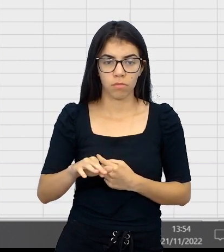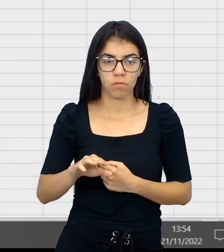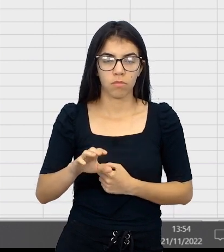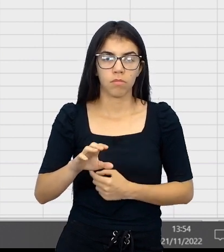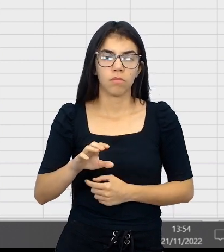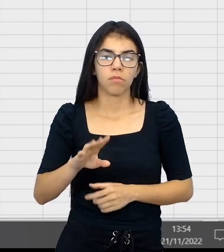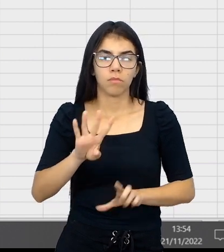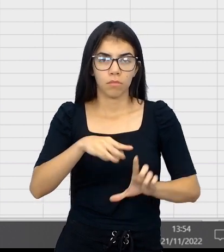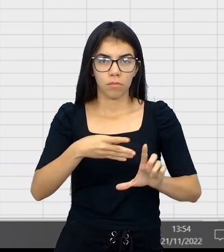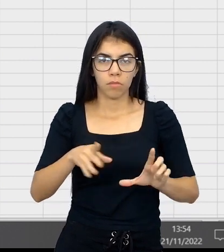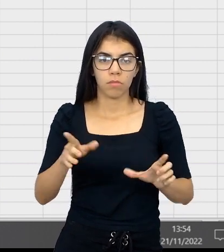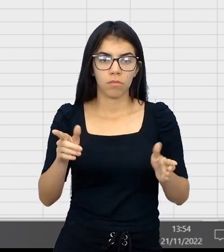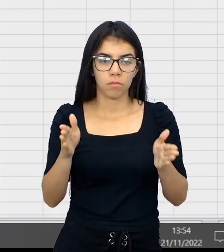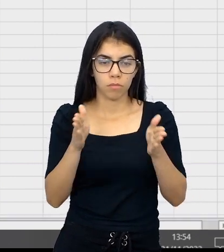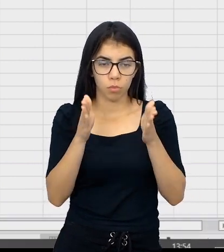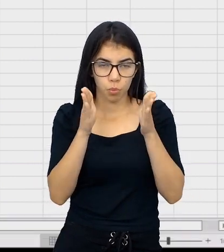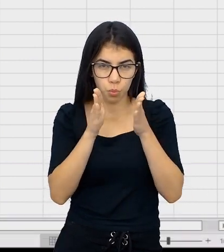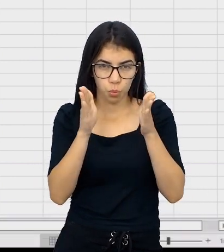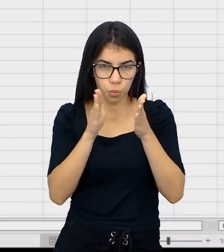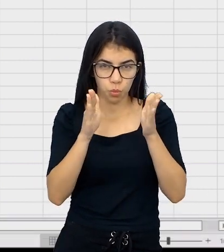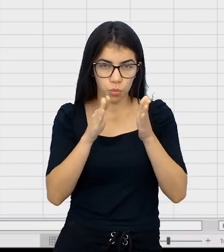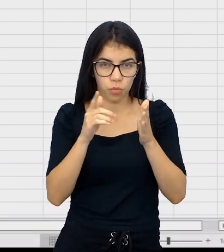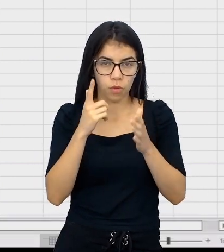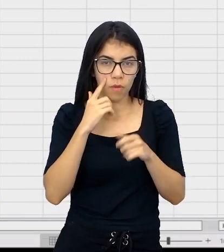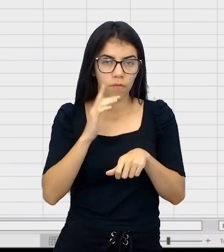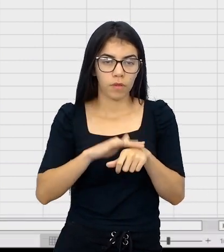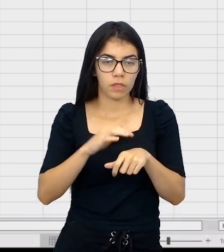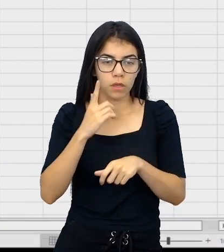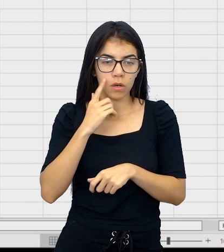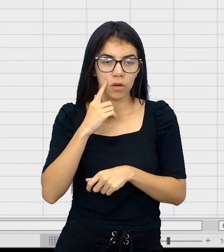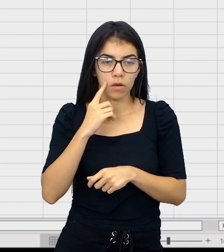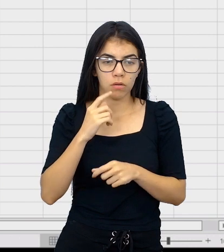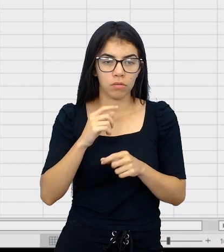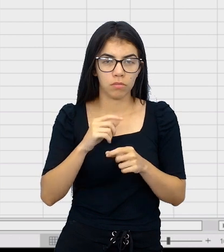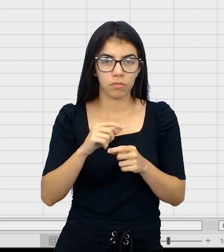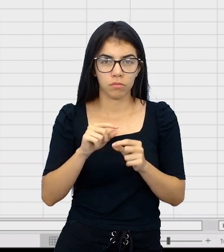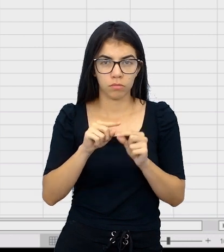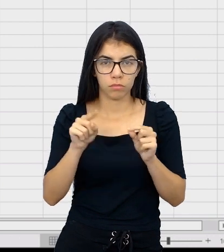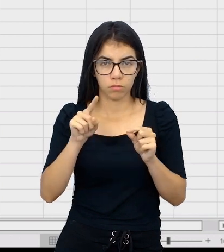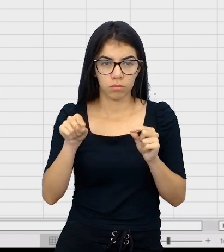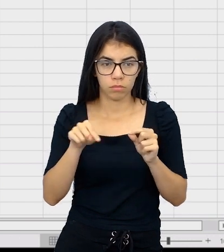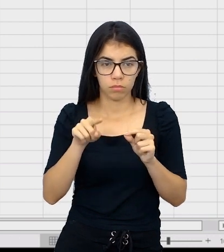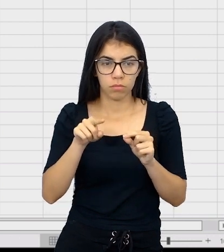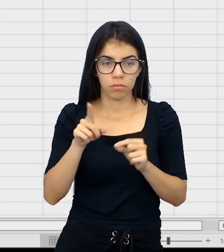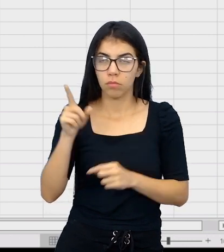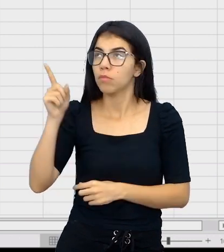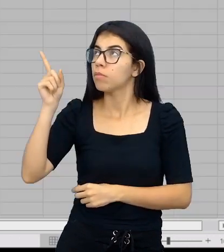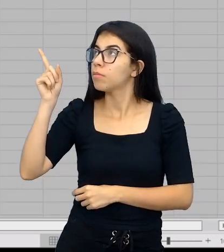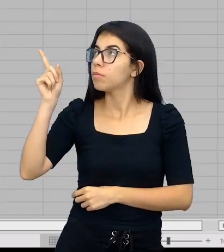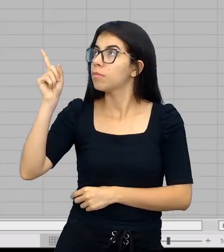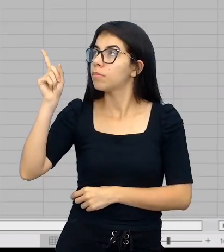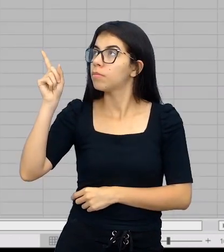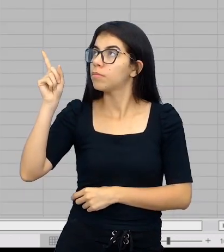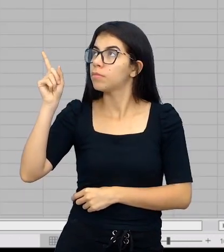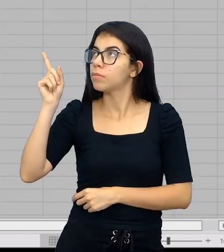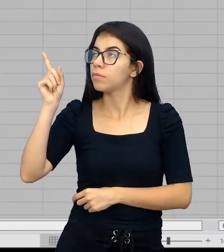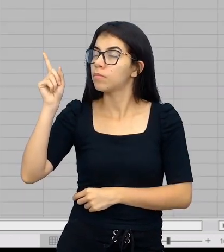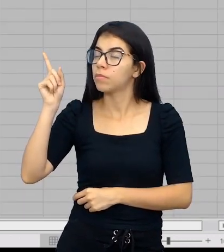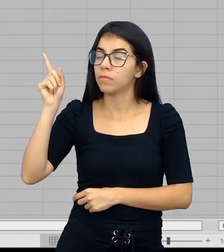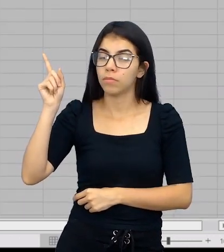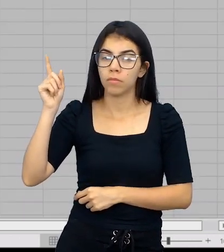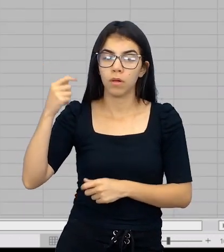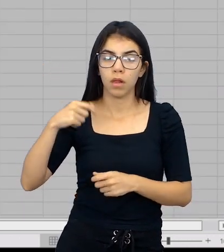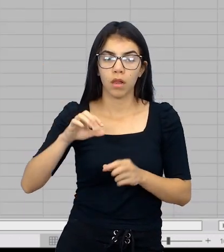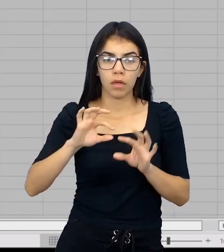pequenininho, não tá, Tá. Osmar? Então eu vou fazer assim, ó, eu vou vir aqui no lado esquerdo, tem uma setinha, em cima das caixinhas, das cédulas, vou